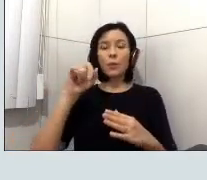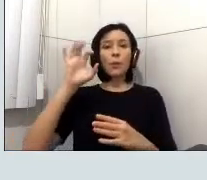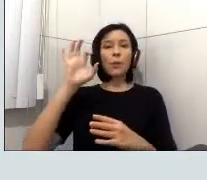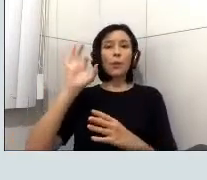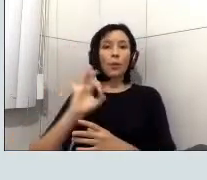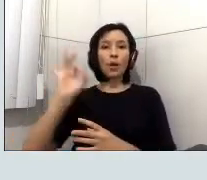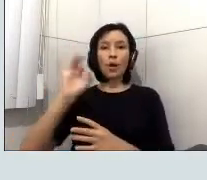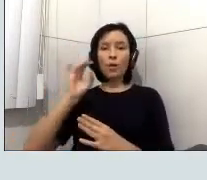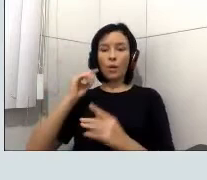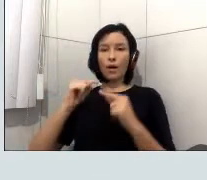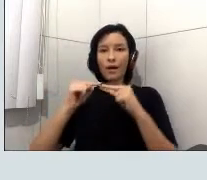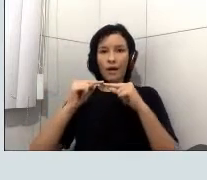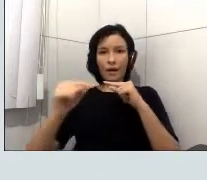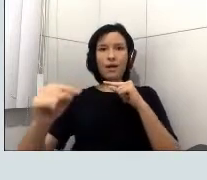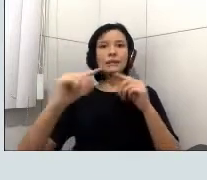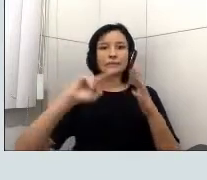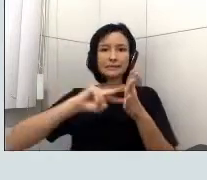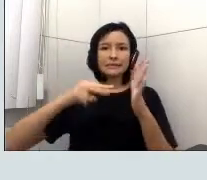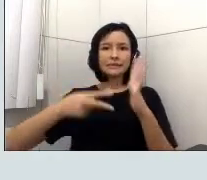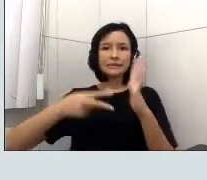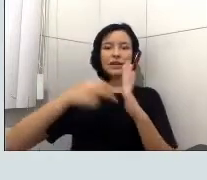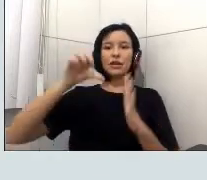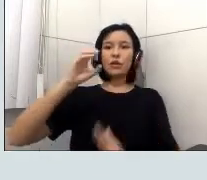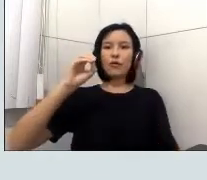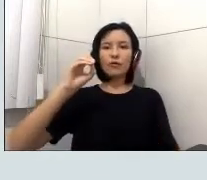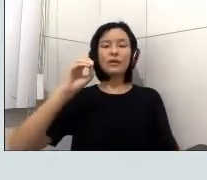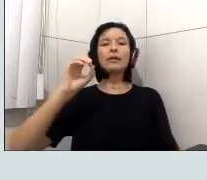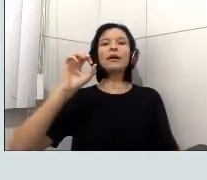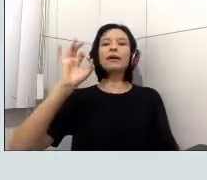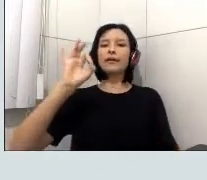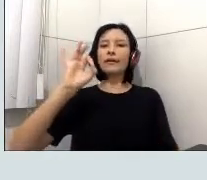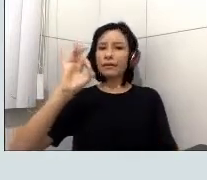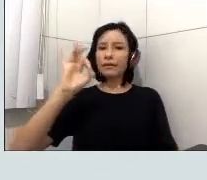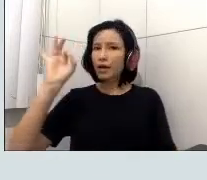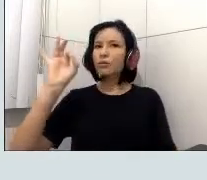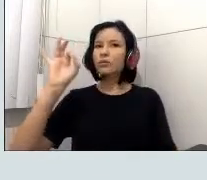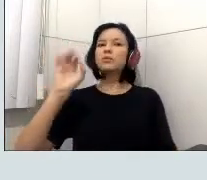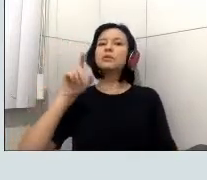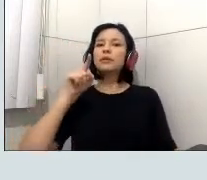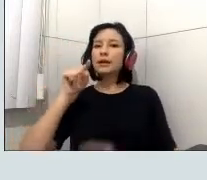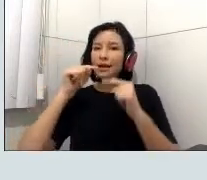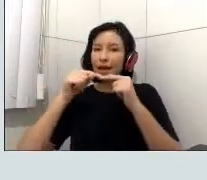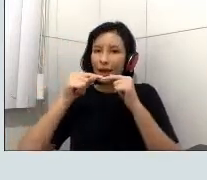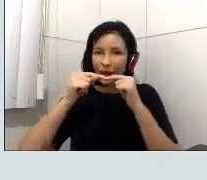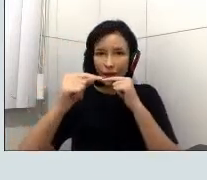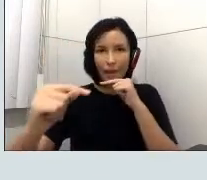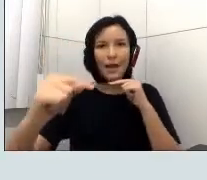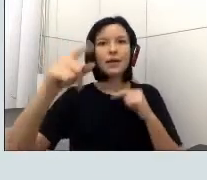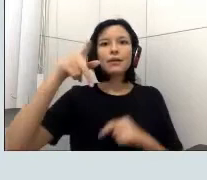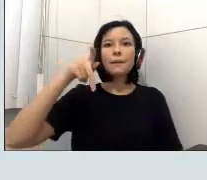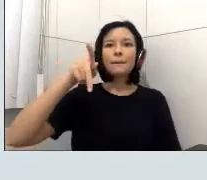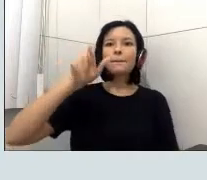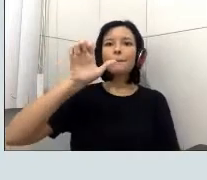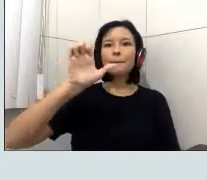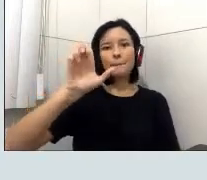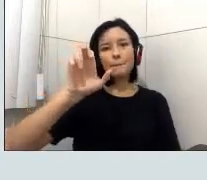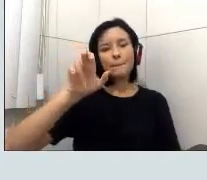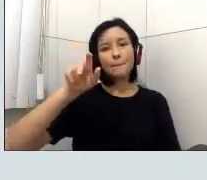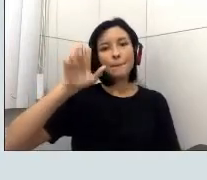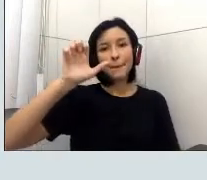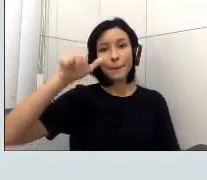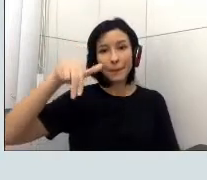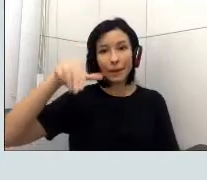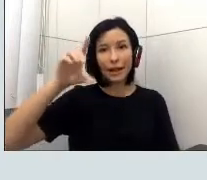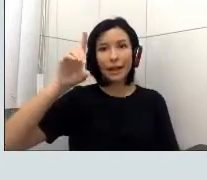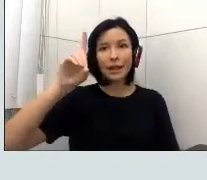certo? Lembrem-se disso. Retas perpendiculares, elas são retas que, quando elas se encontram, formam um ângulo